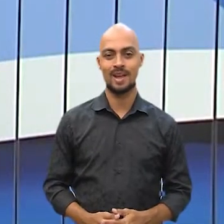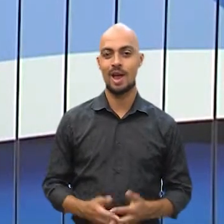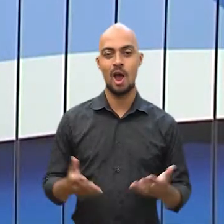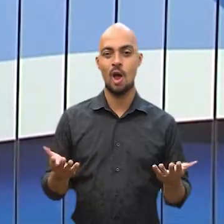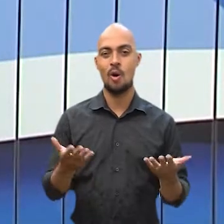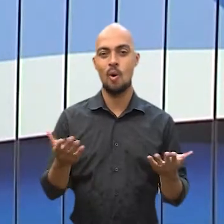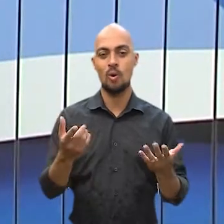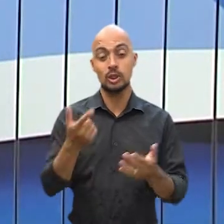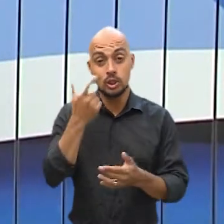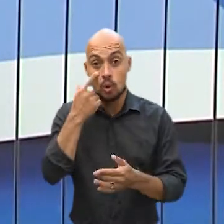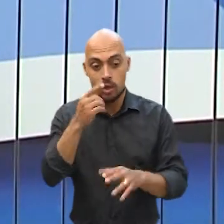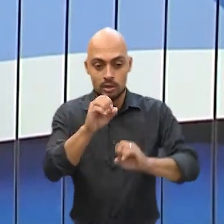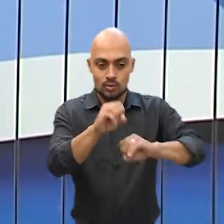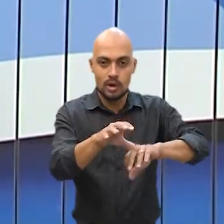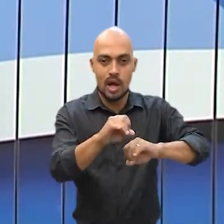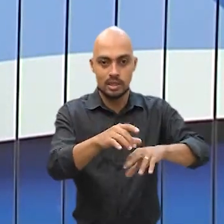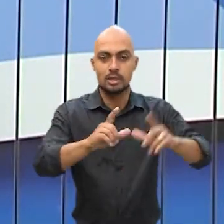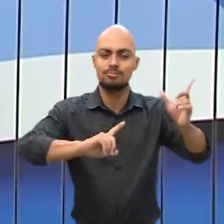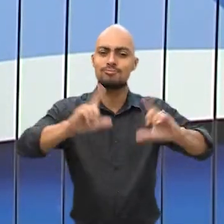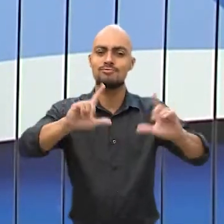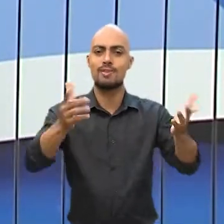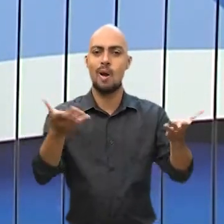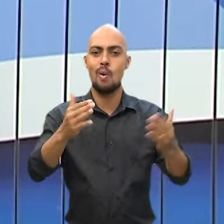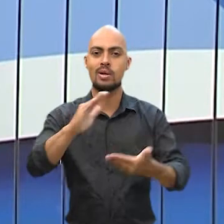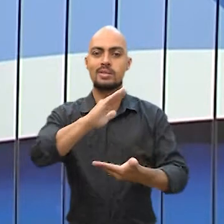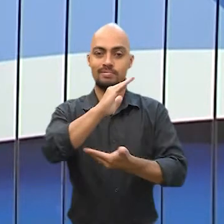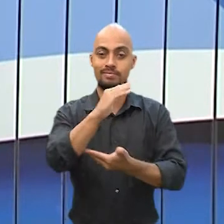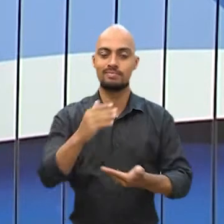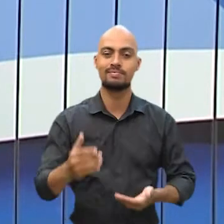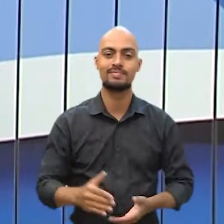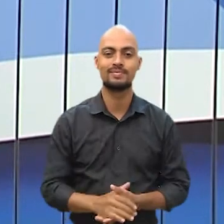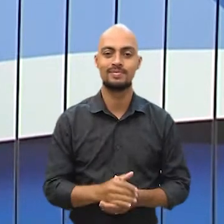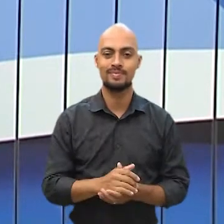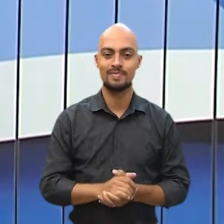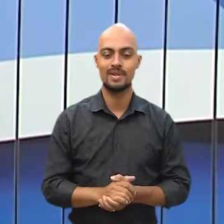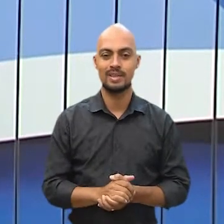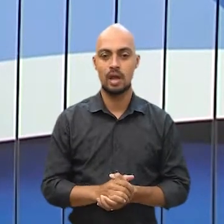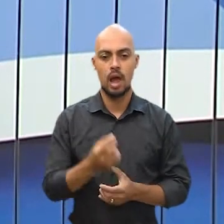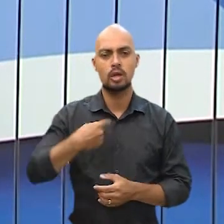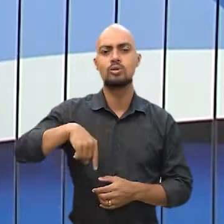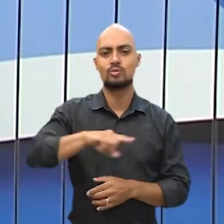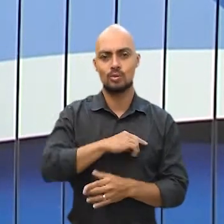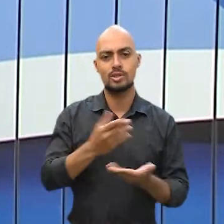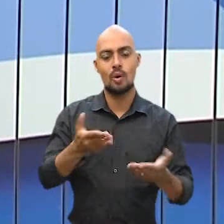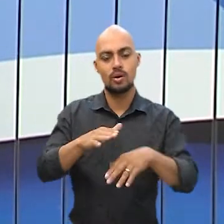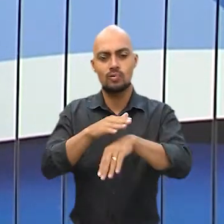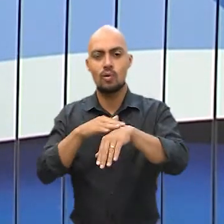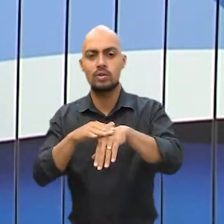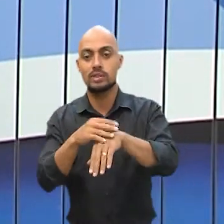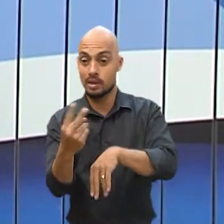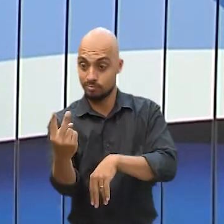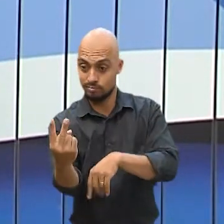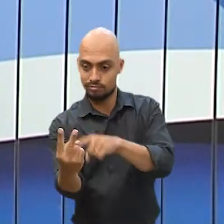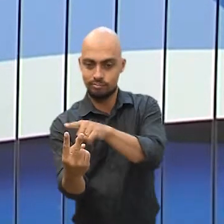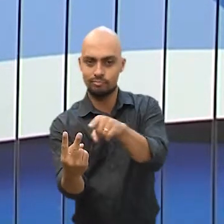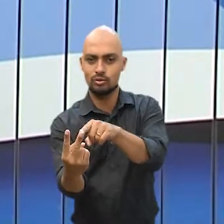quadro De Olho na Educação na tela da TV Câmara Campinas. Olha, a gente vai conversar com duas profissionais